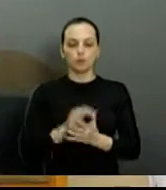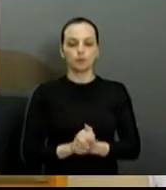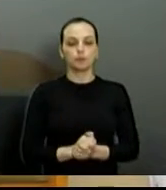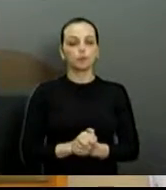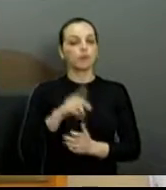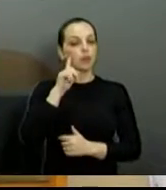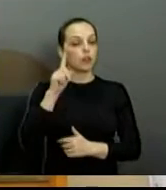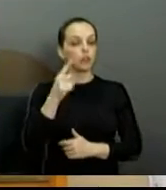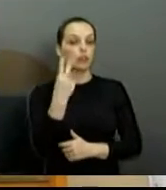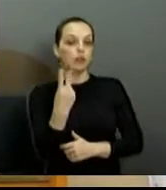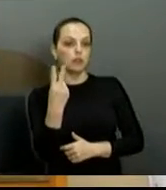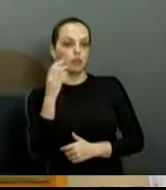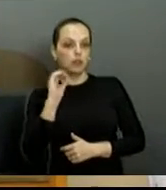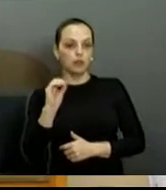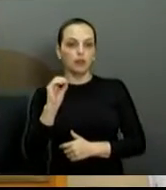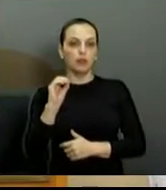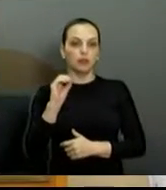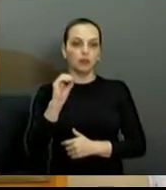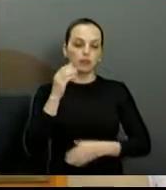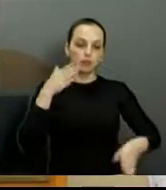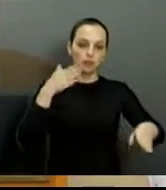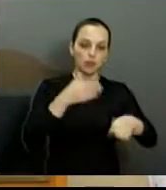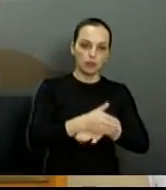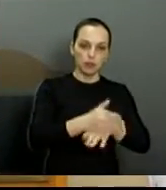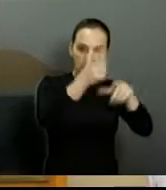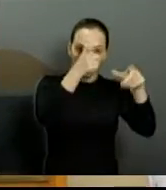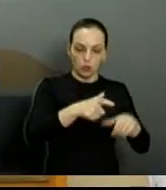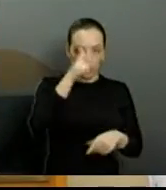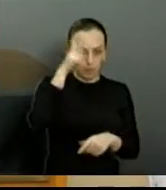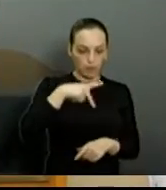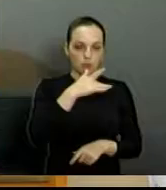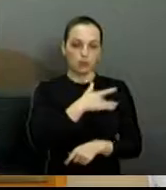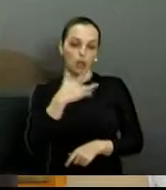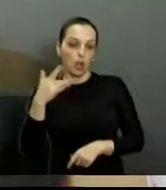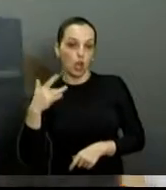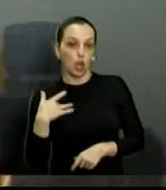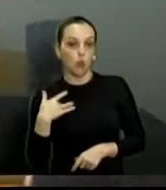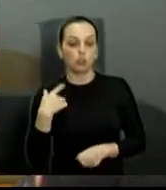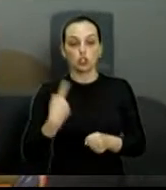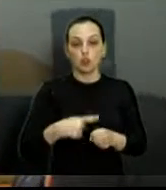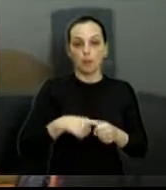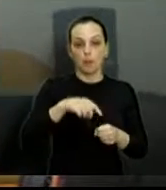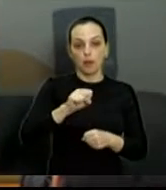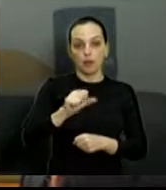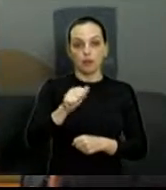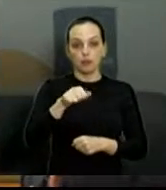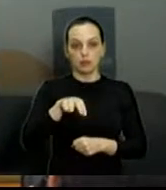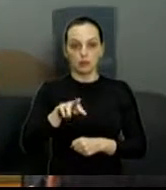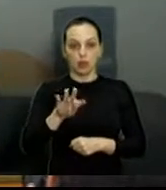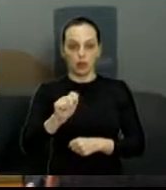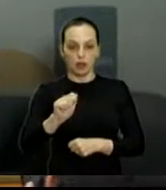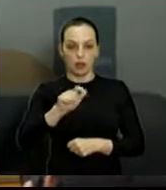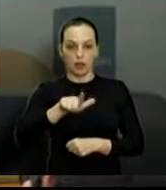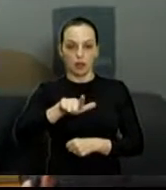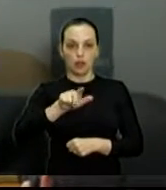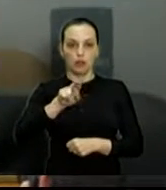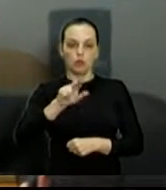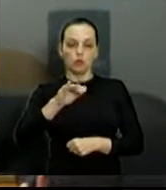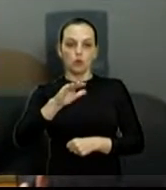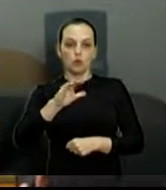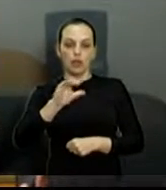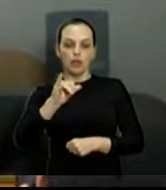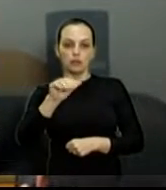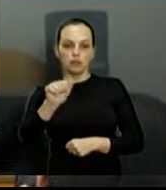se ter oposto à unidade de saúde da família santa lúcia equipe e um o posto atende mais de